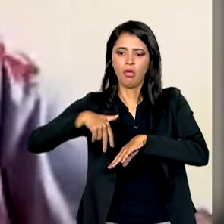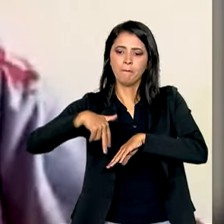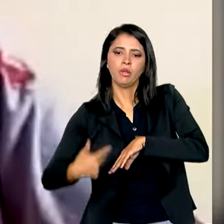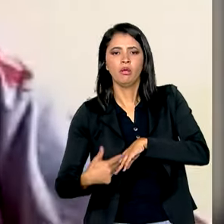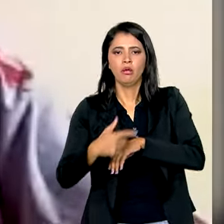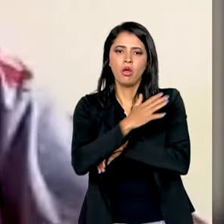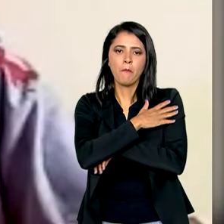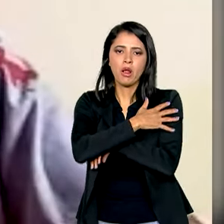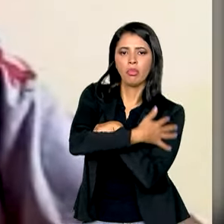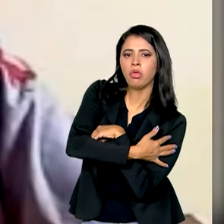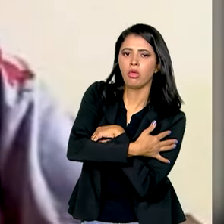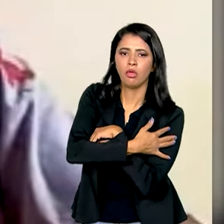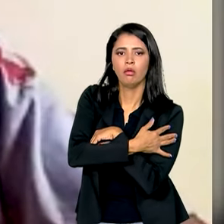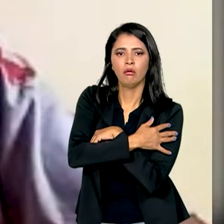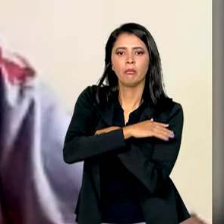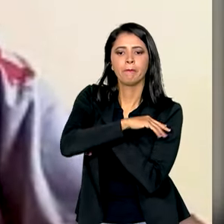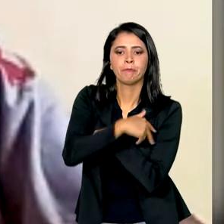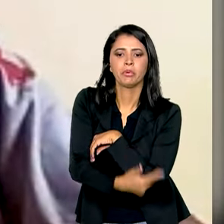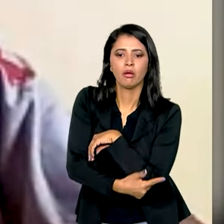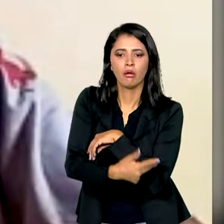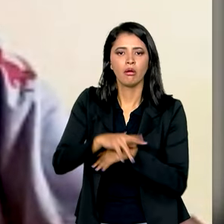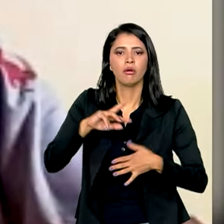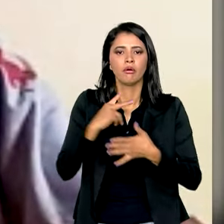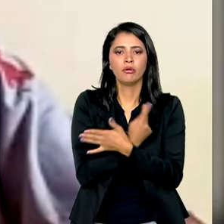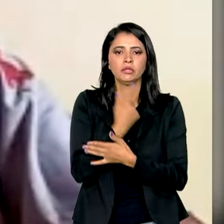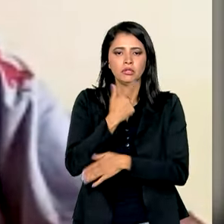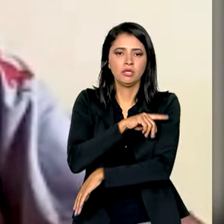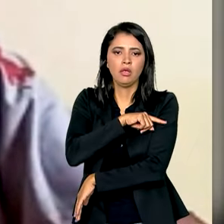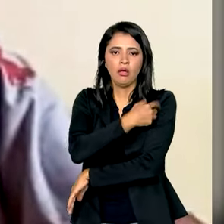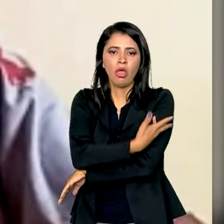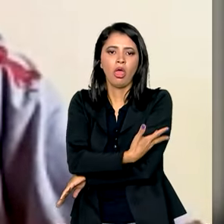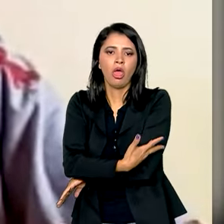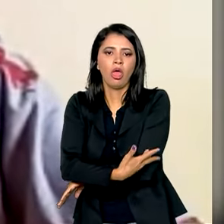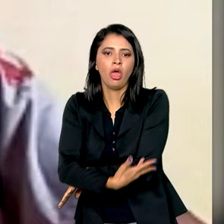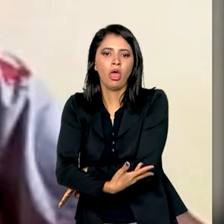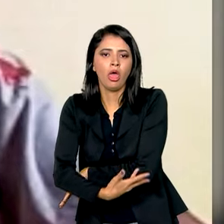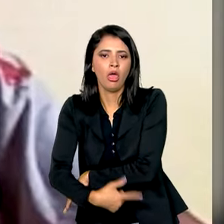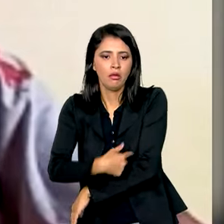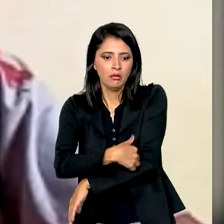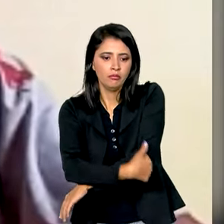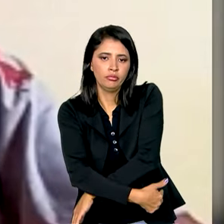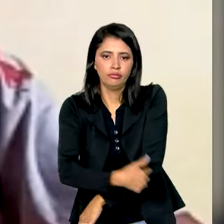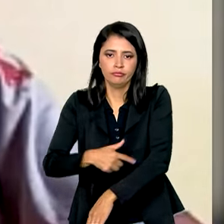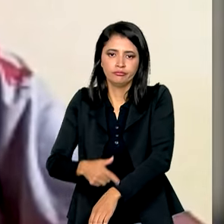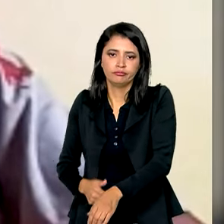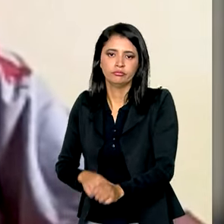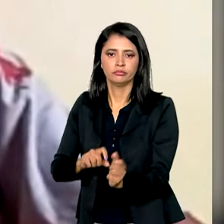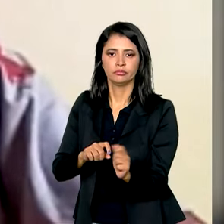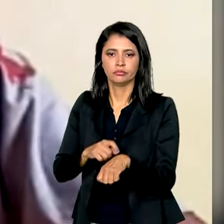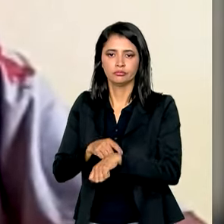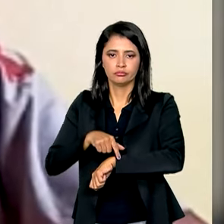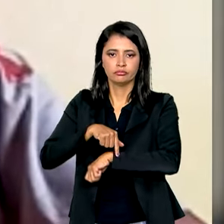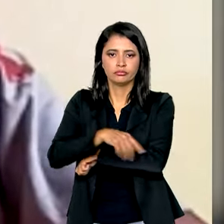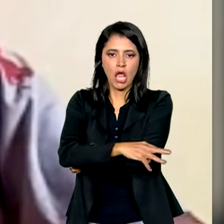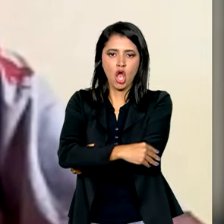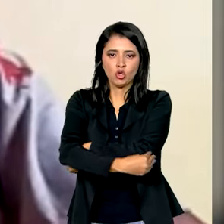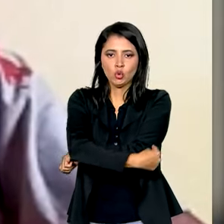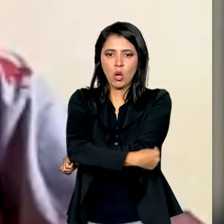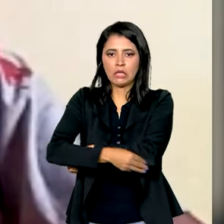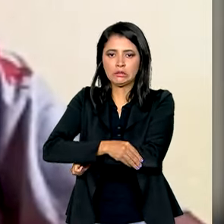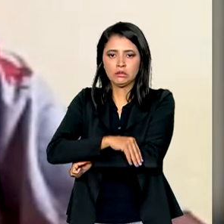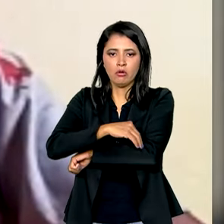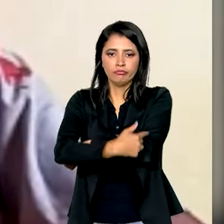do braço, e aí acontecia aqueles sangramentos nas articulações. Porque a maior parte